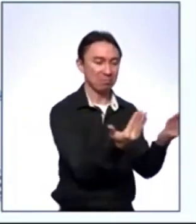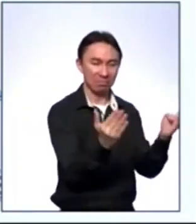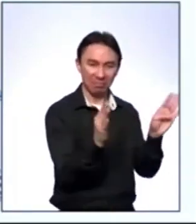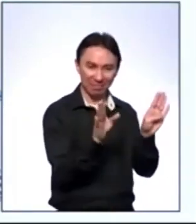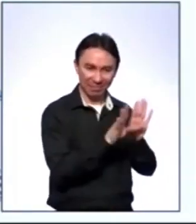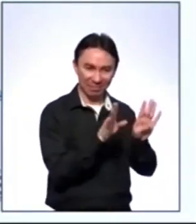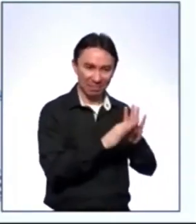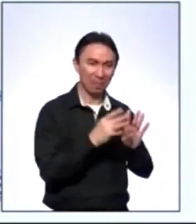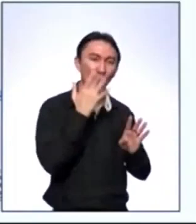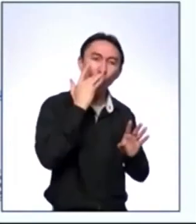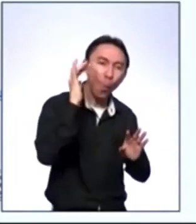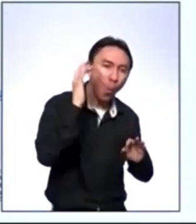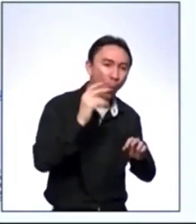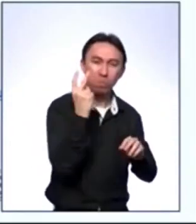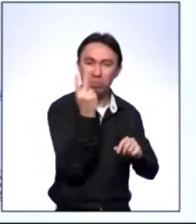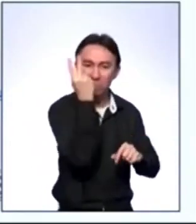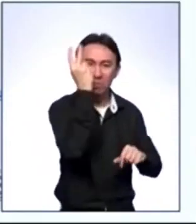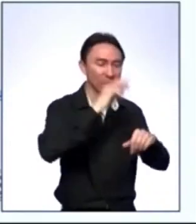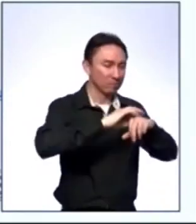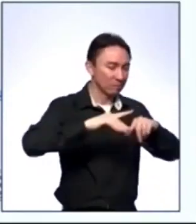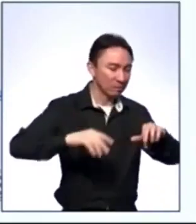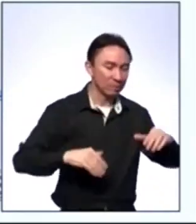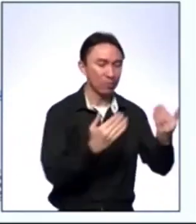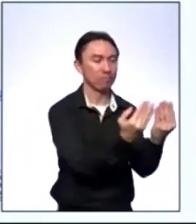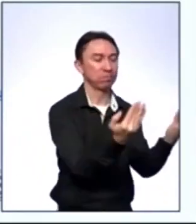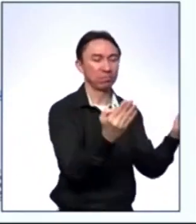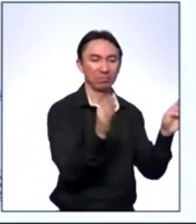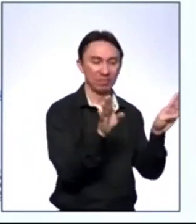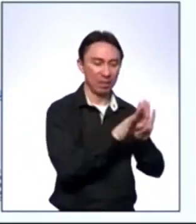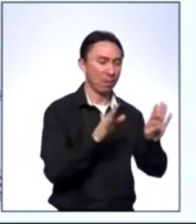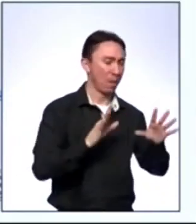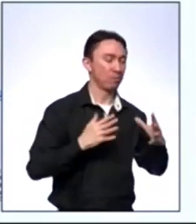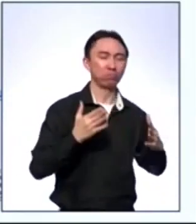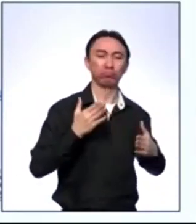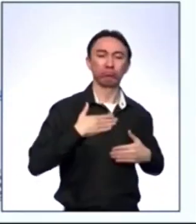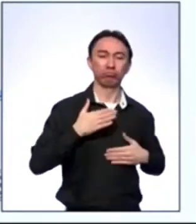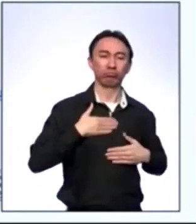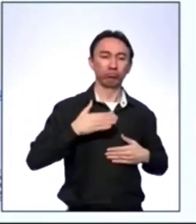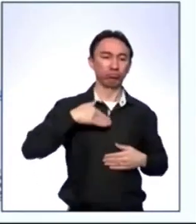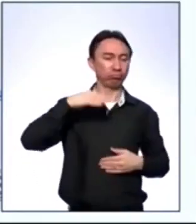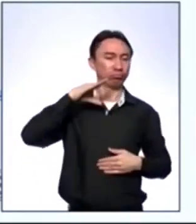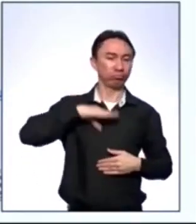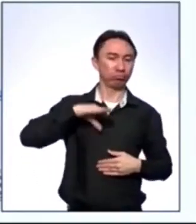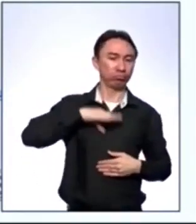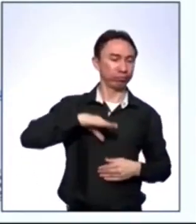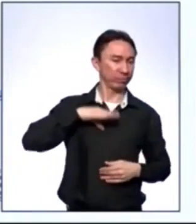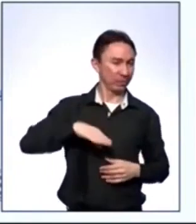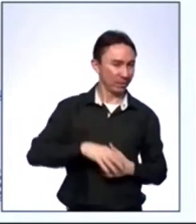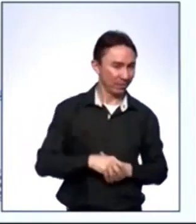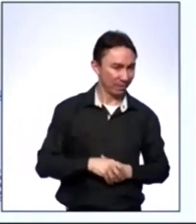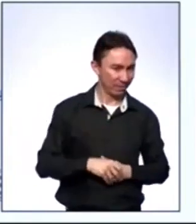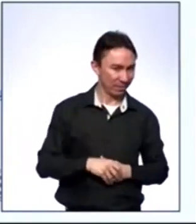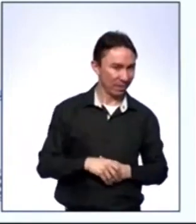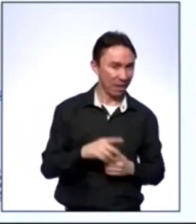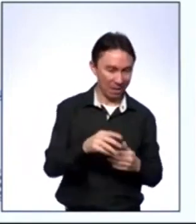diamante naquela região do Arraial do Tijuco, que ficou fechadinha, e a partir de então passou a se chamar Diamantina.